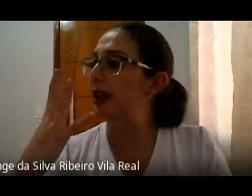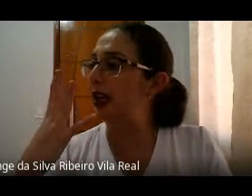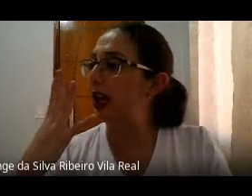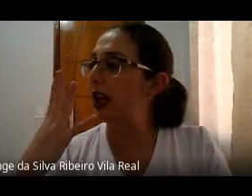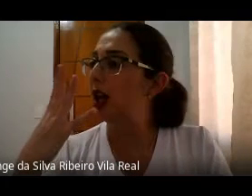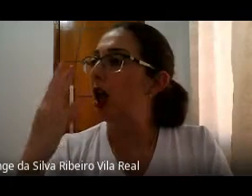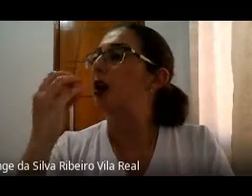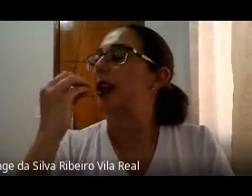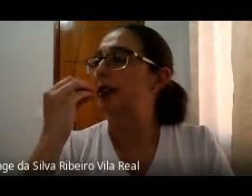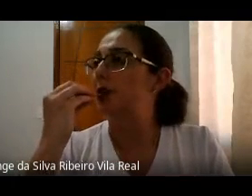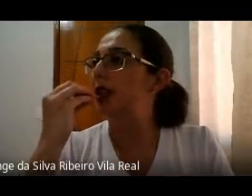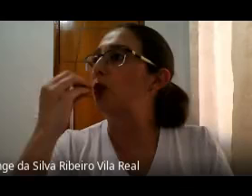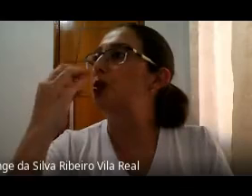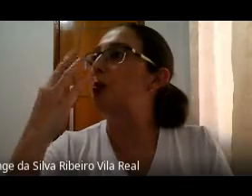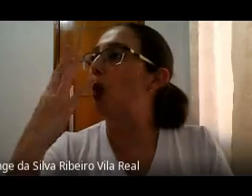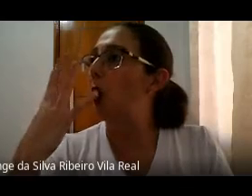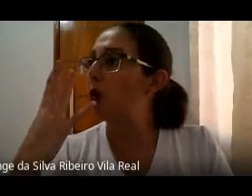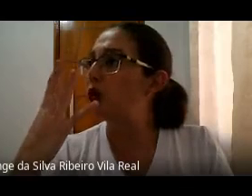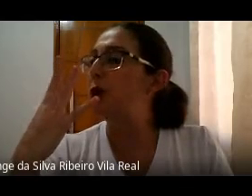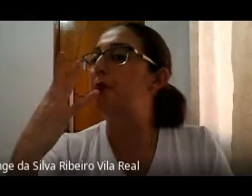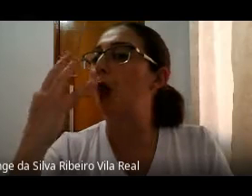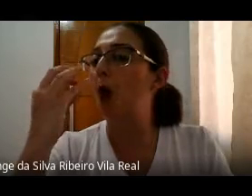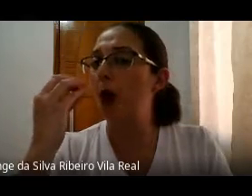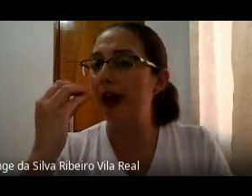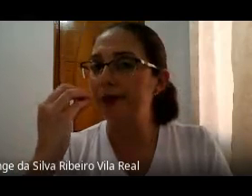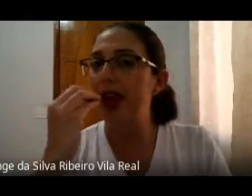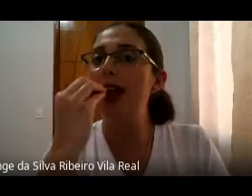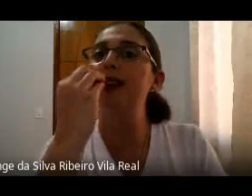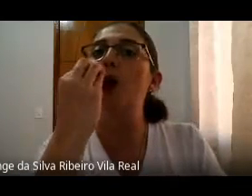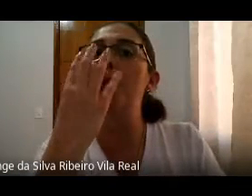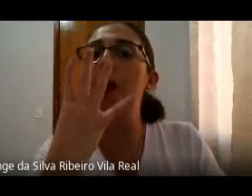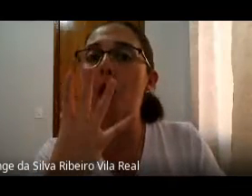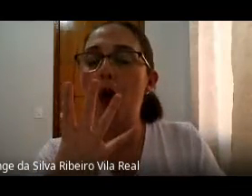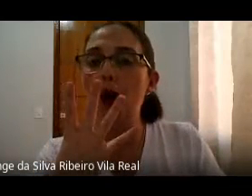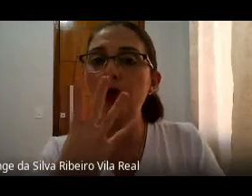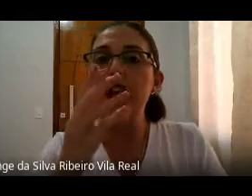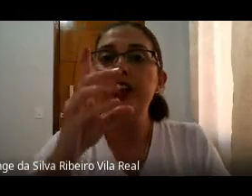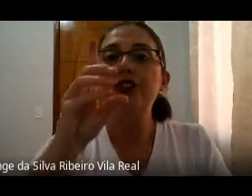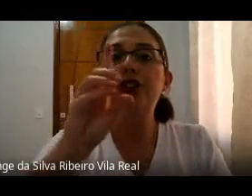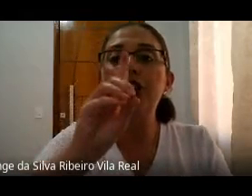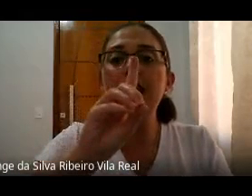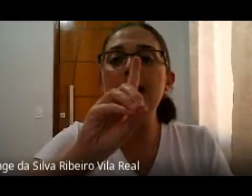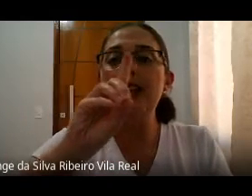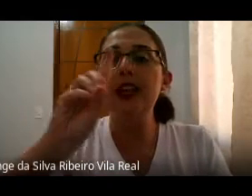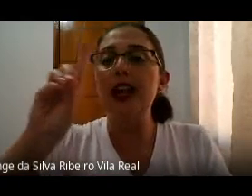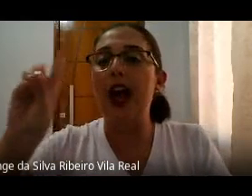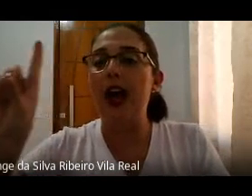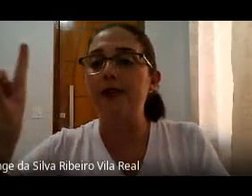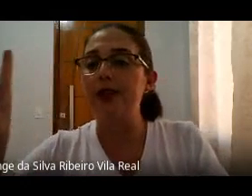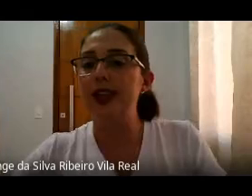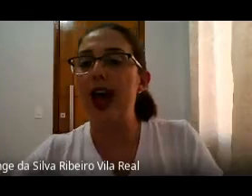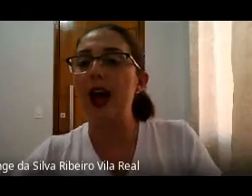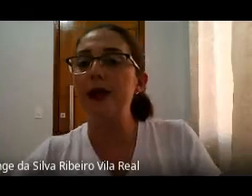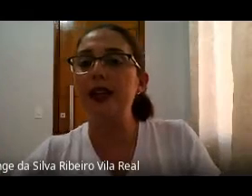e abriria. Esse é o sinal de bom, de boa, né? Então, bom